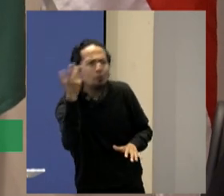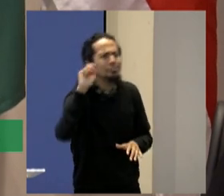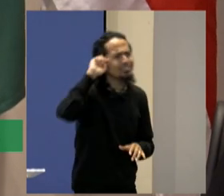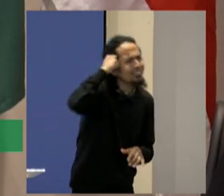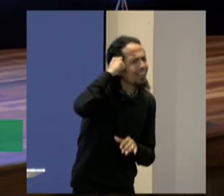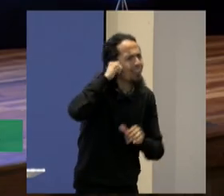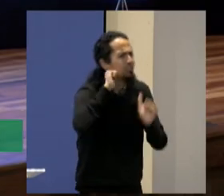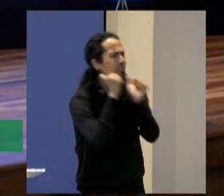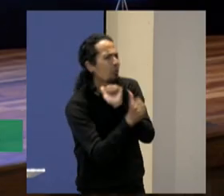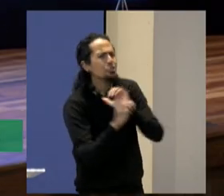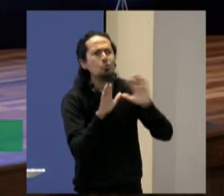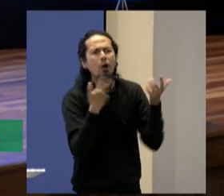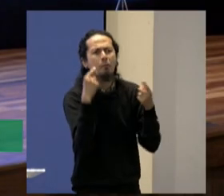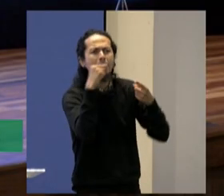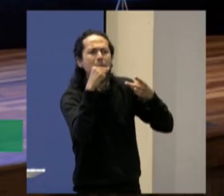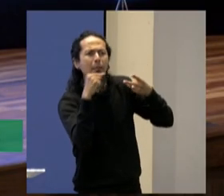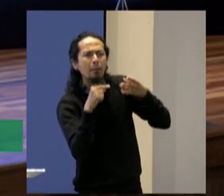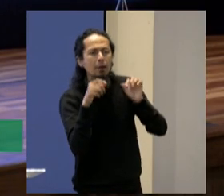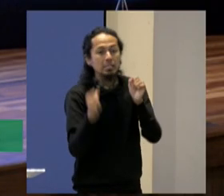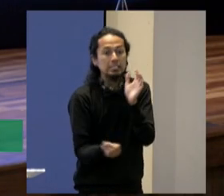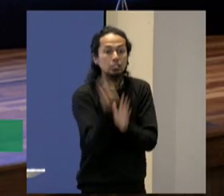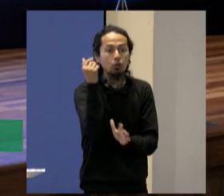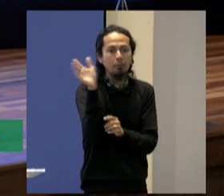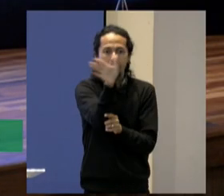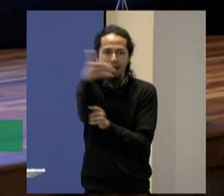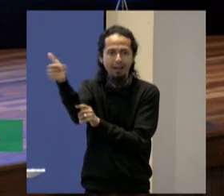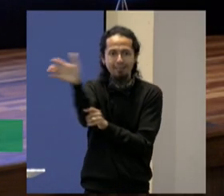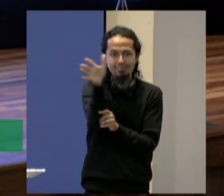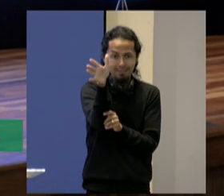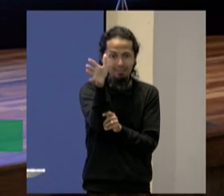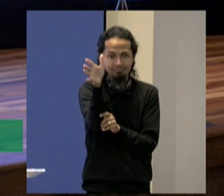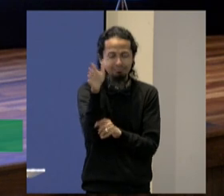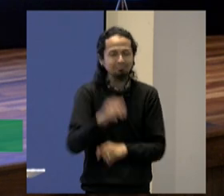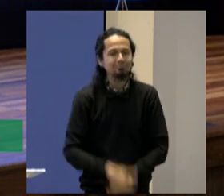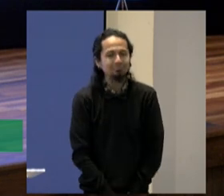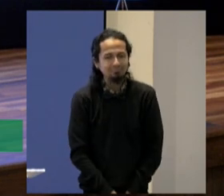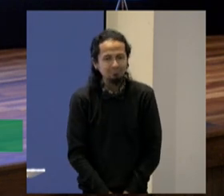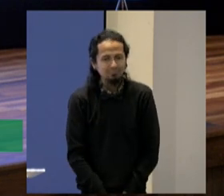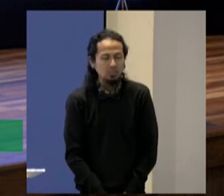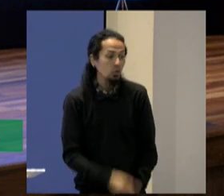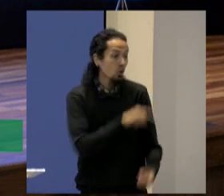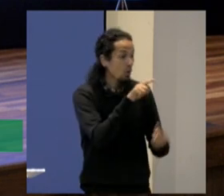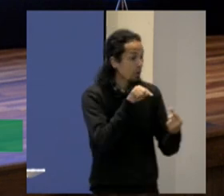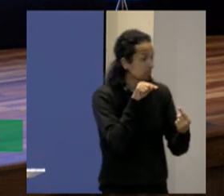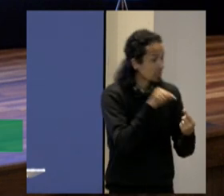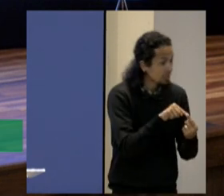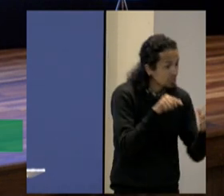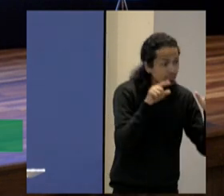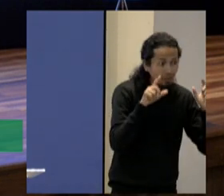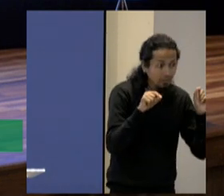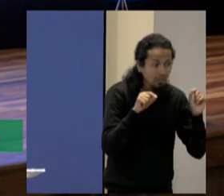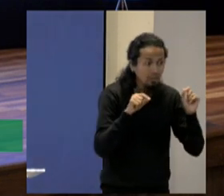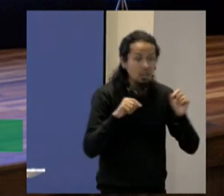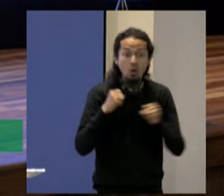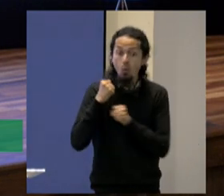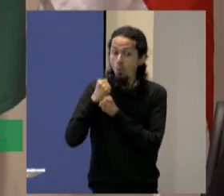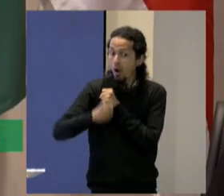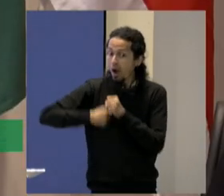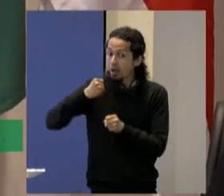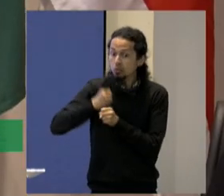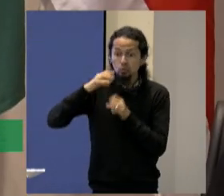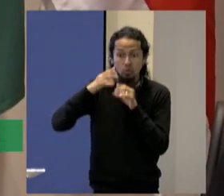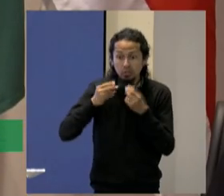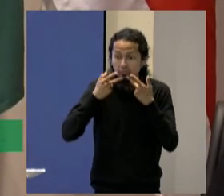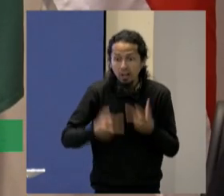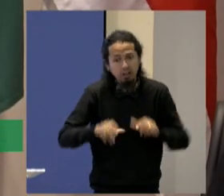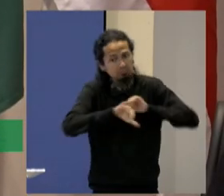a escola. Então, a ideia é a gente passar o ano inteiro nesse movimento. Então, não é o novembro.